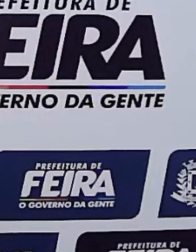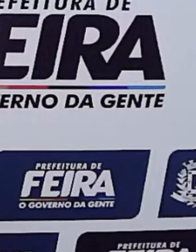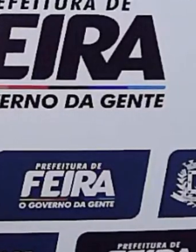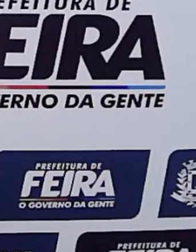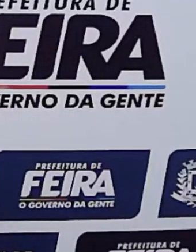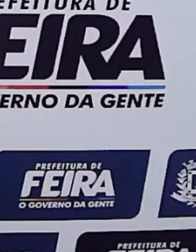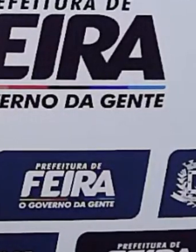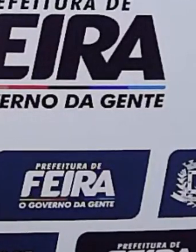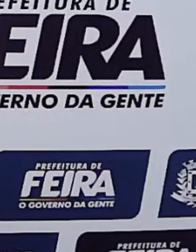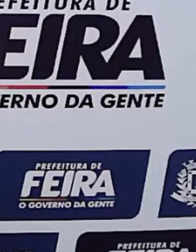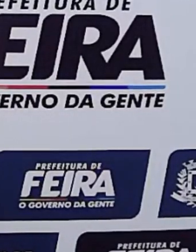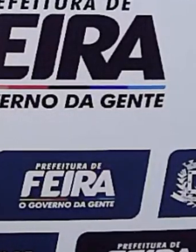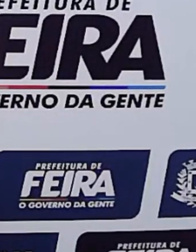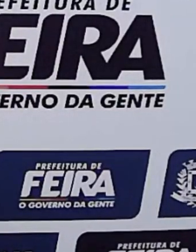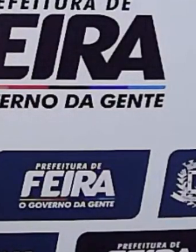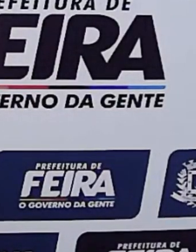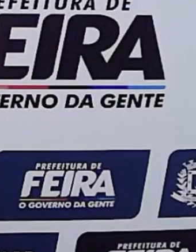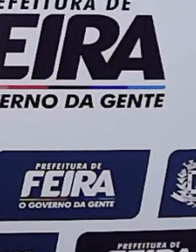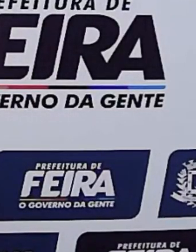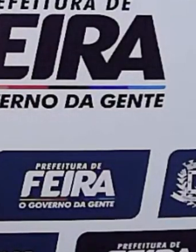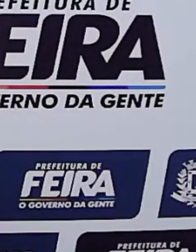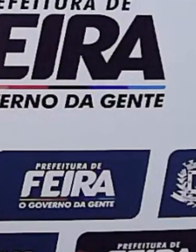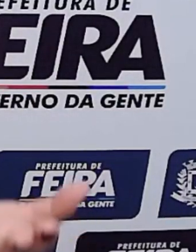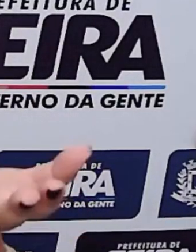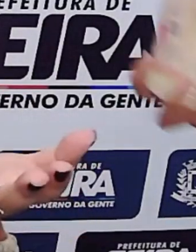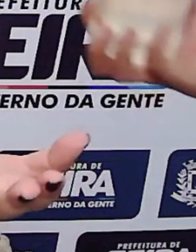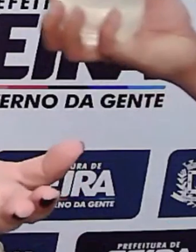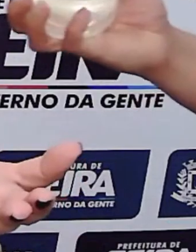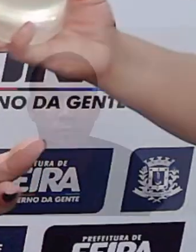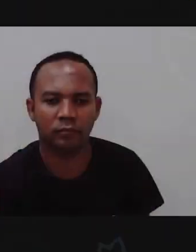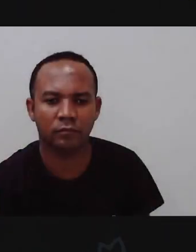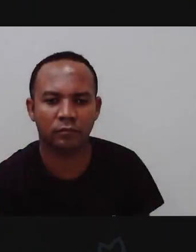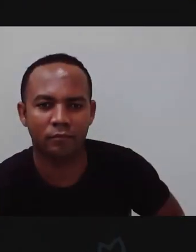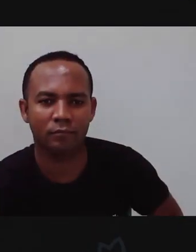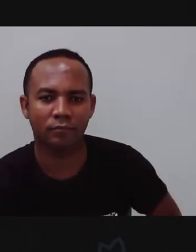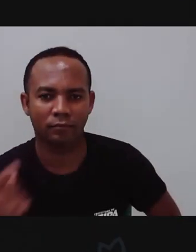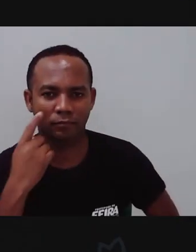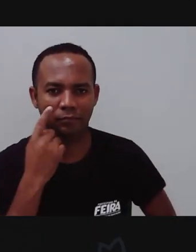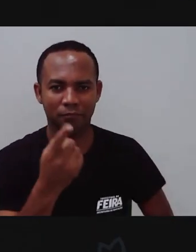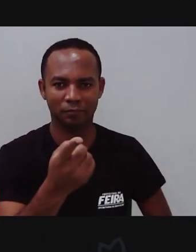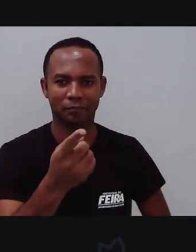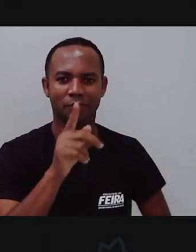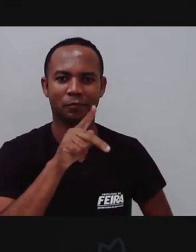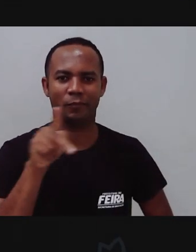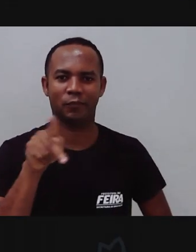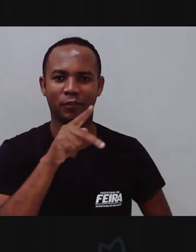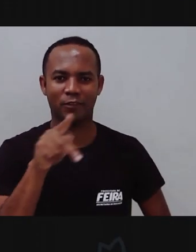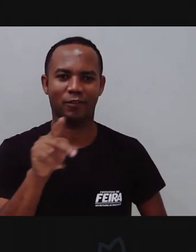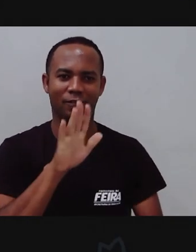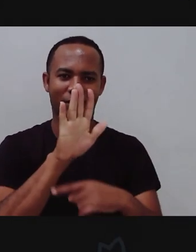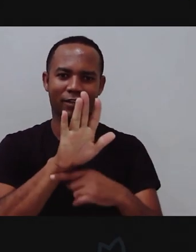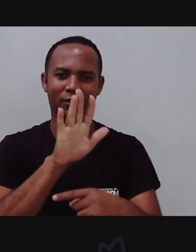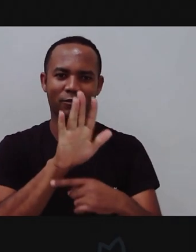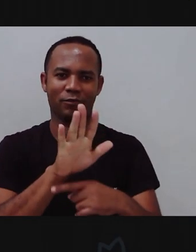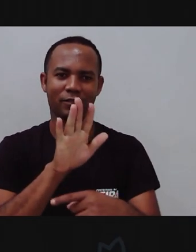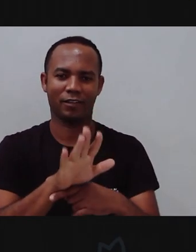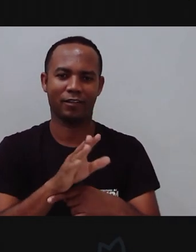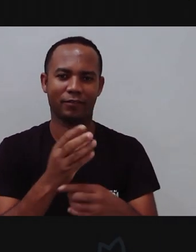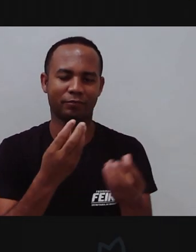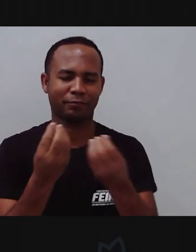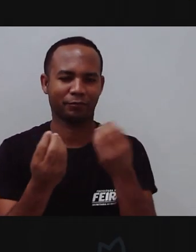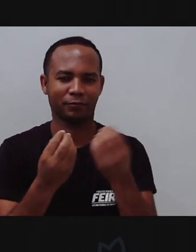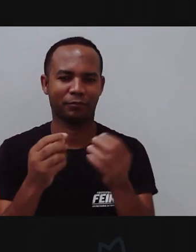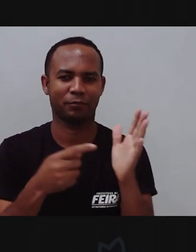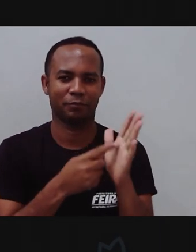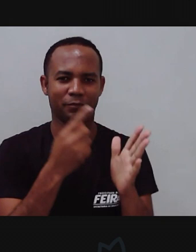Pro Laila. Levanta mais um pouco, Pro, na altura, mais um pouquinho. Aí é porque Pro Laila ela é um pouquinho... Aí